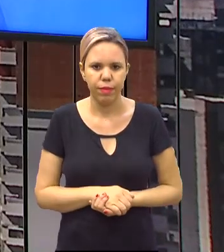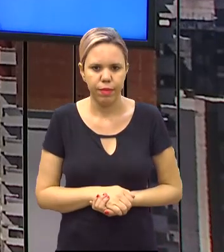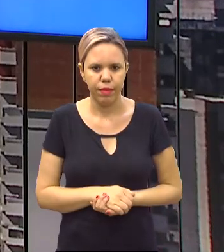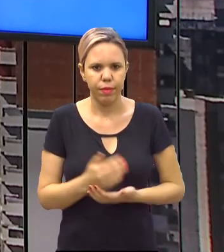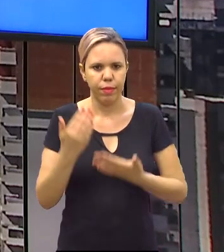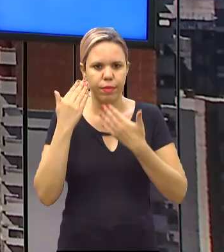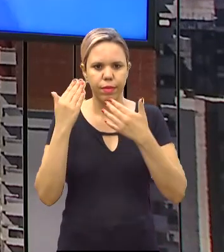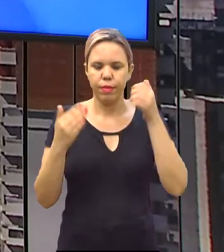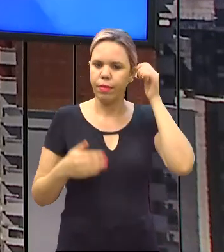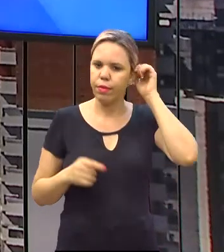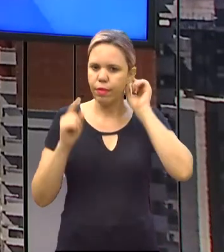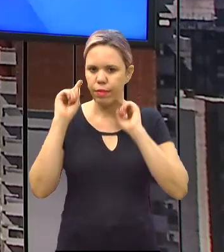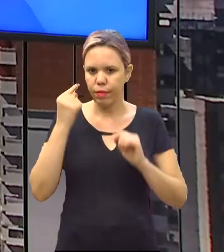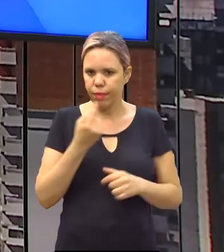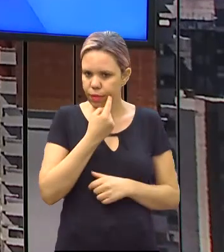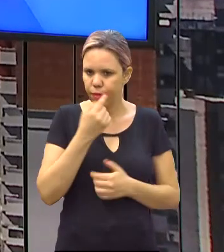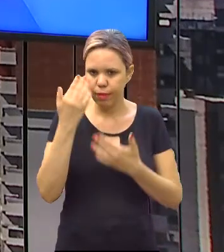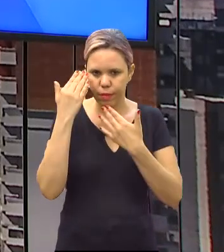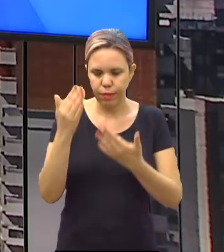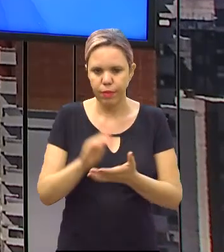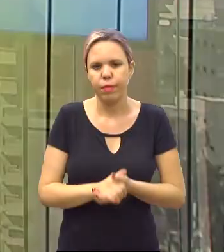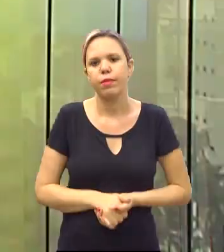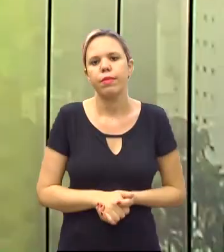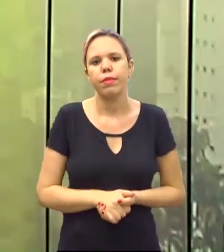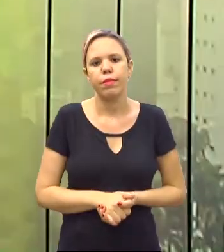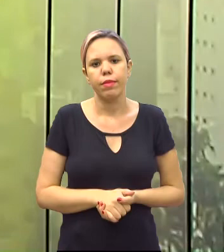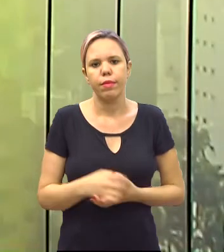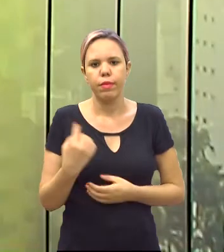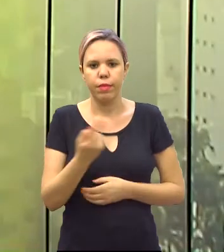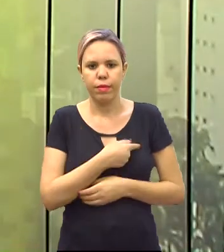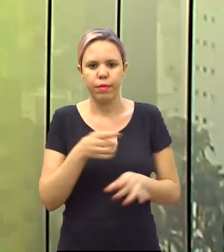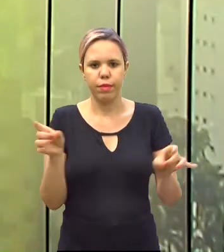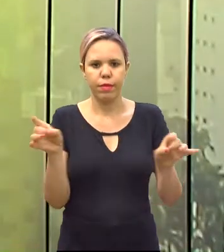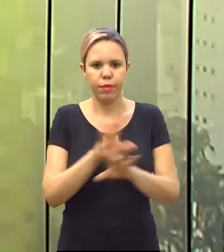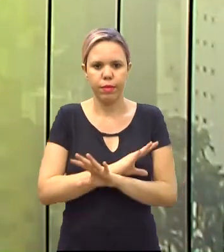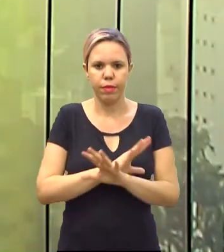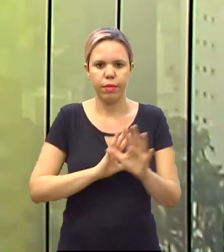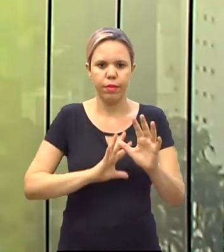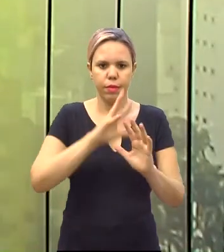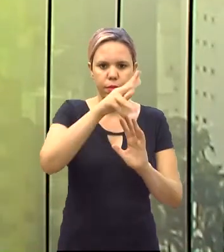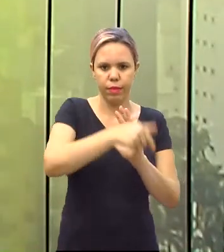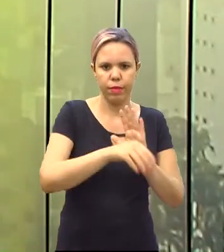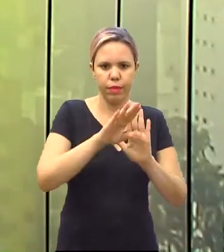oportunidade. Eu que agradeço, Mirna. Até mais. Até mais. E assim, nós